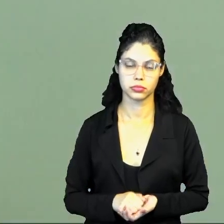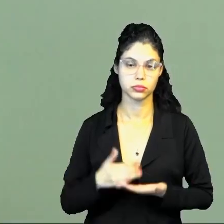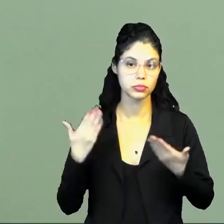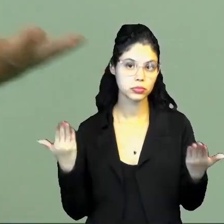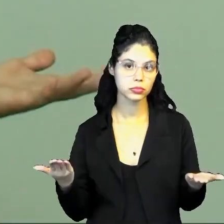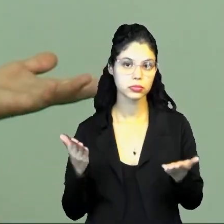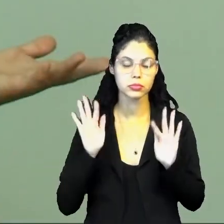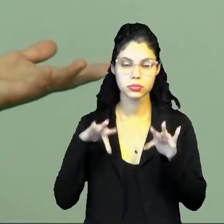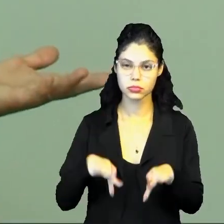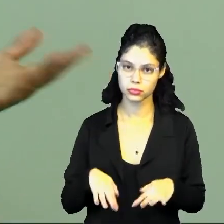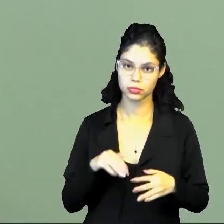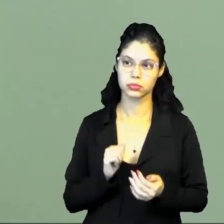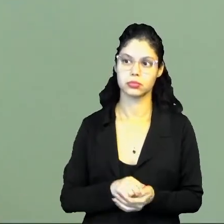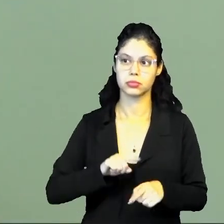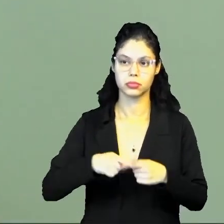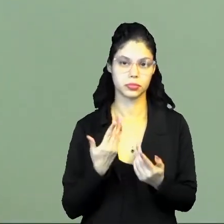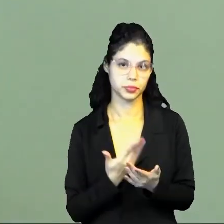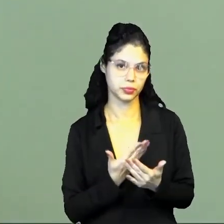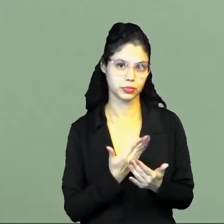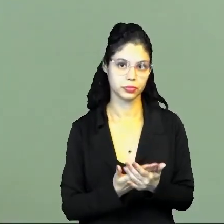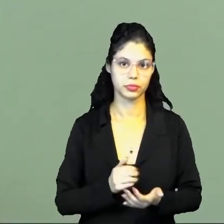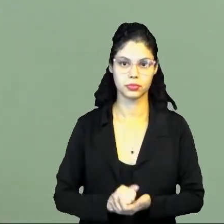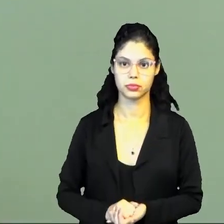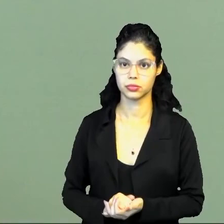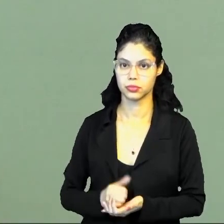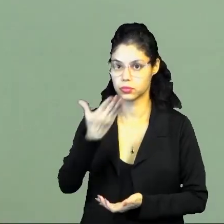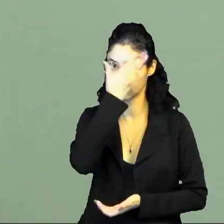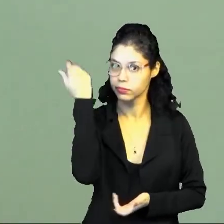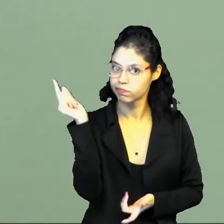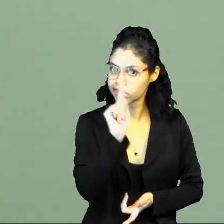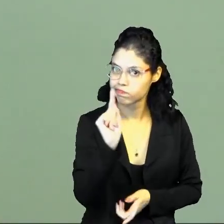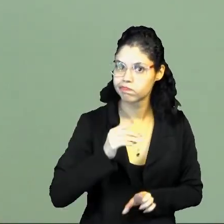Então, galerinha, aqui chegamos ao final de mais uma aula. Né? Não